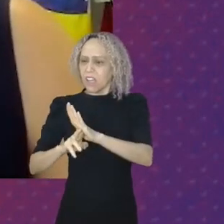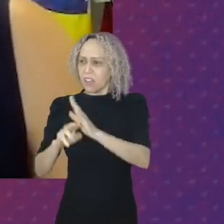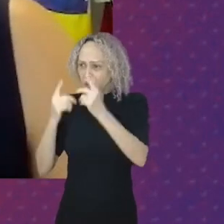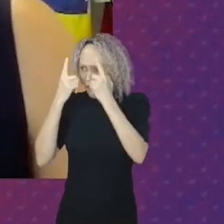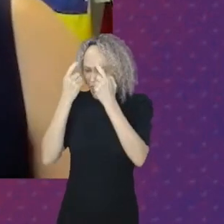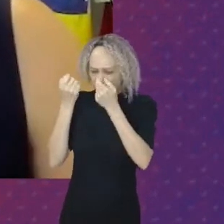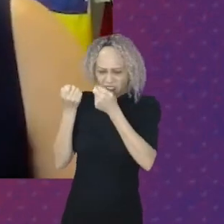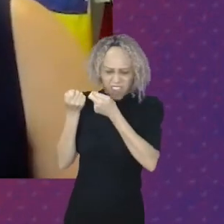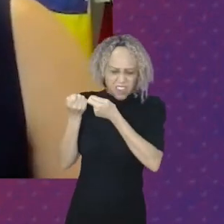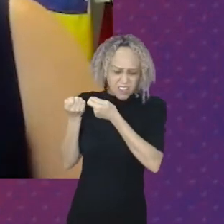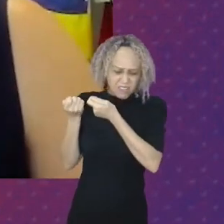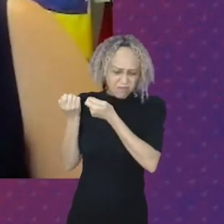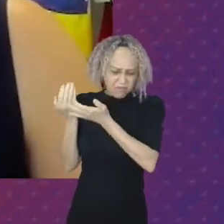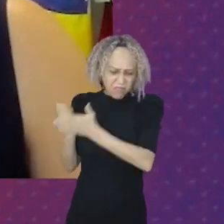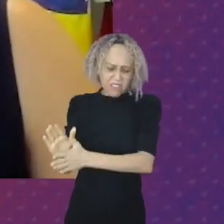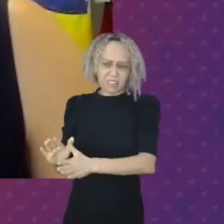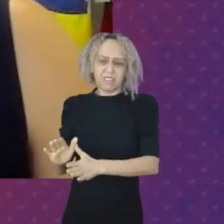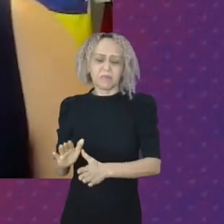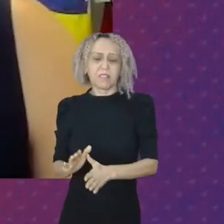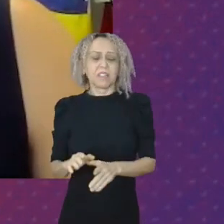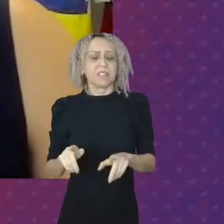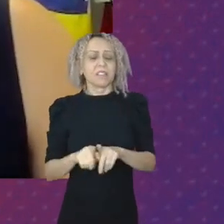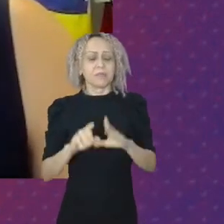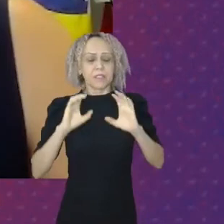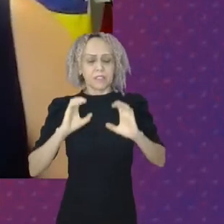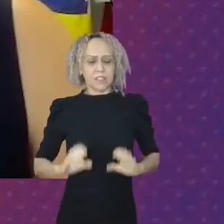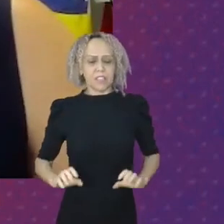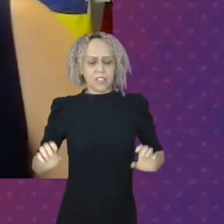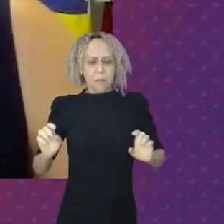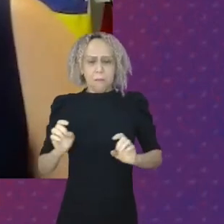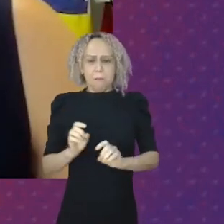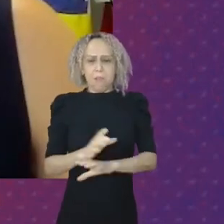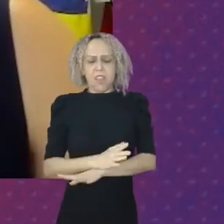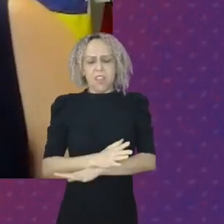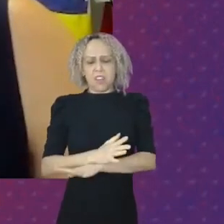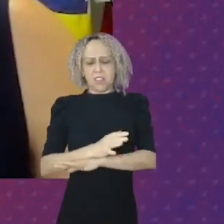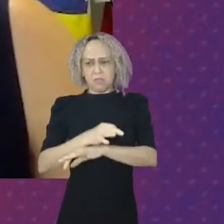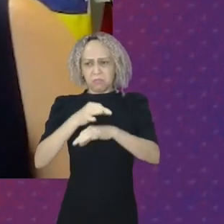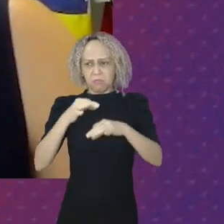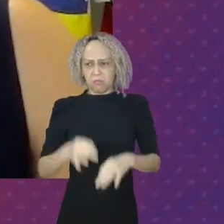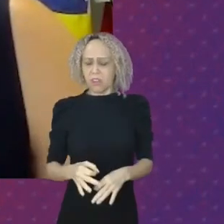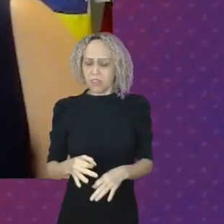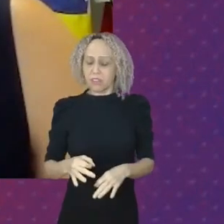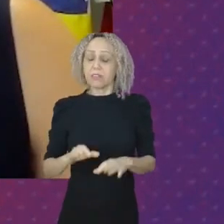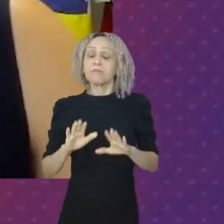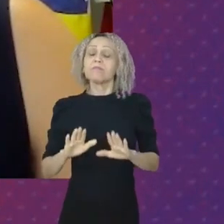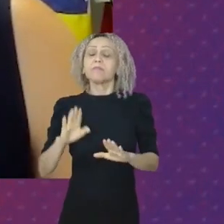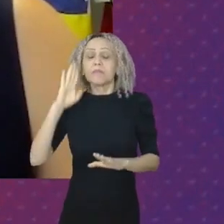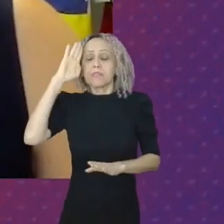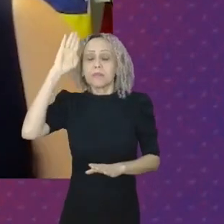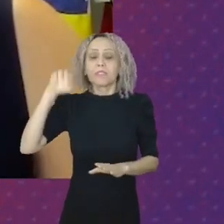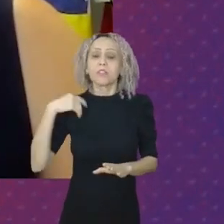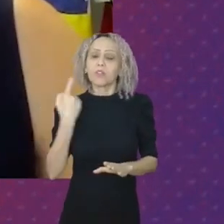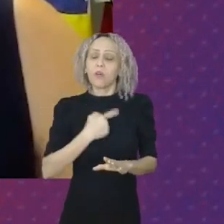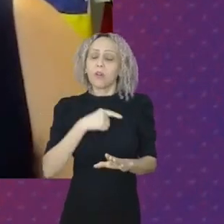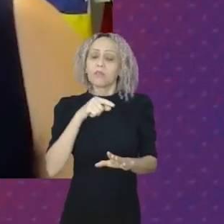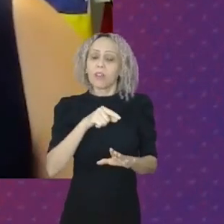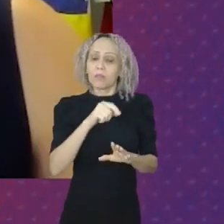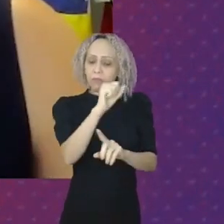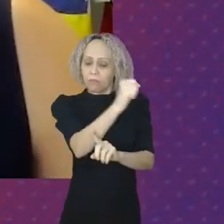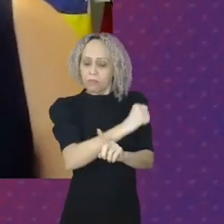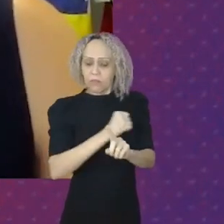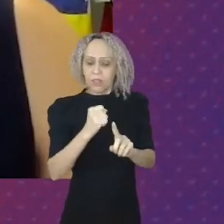plena e, sobretudo, para que a gente construa uma sociedade mais igual